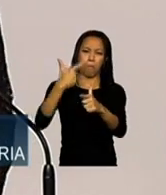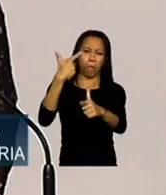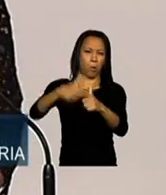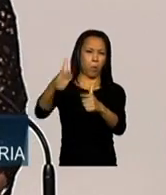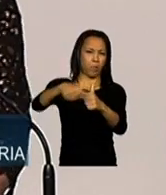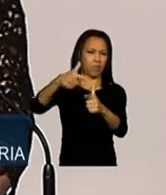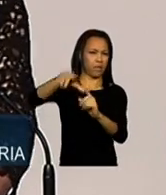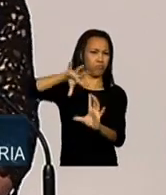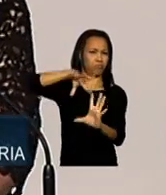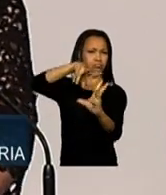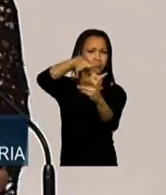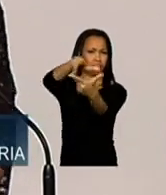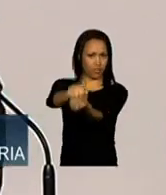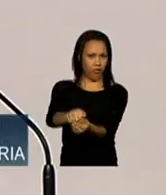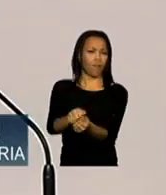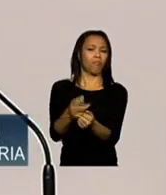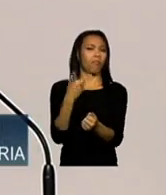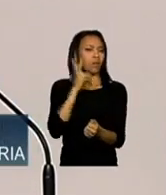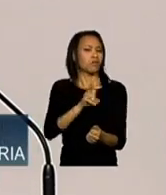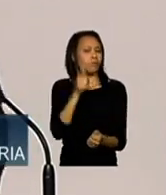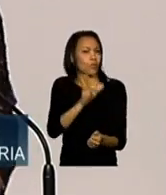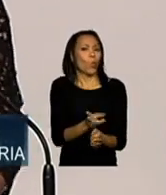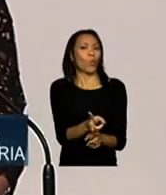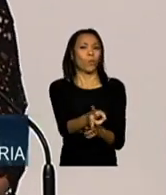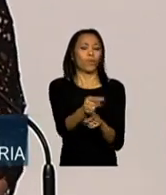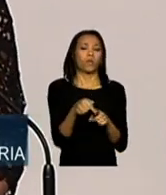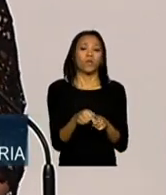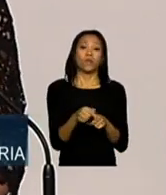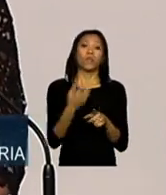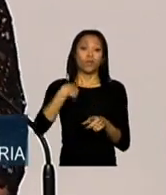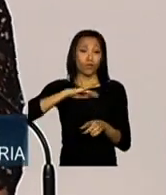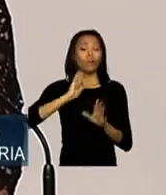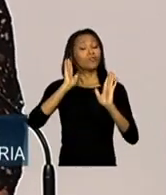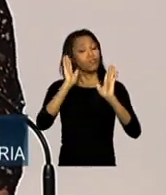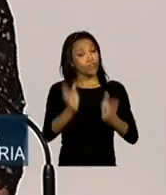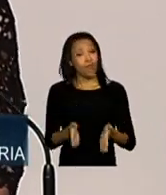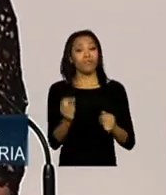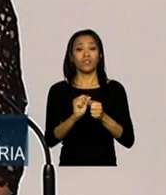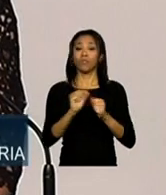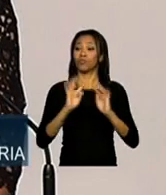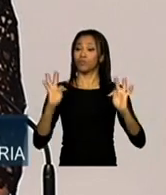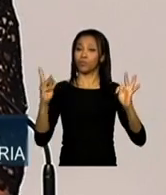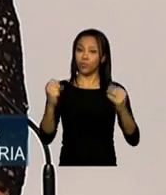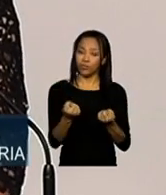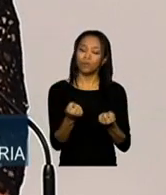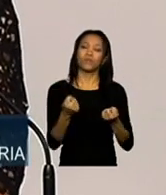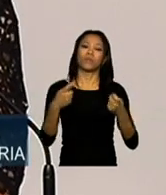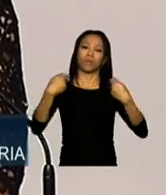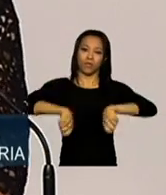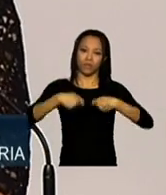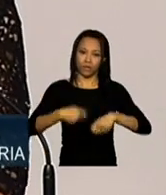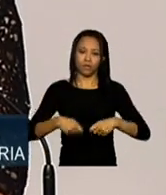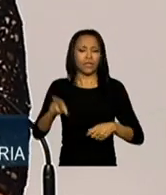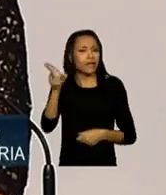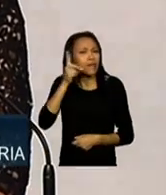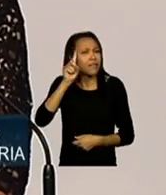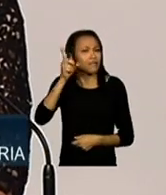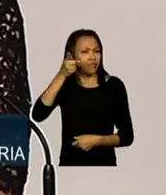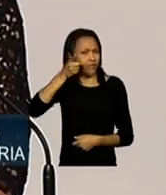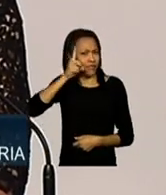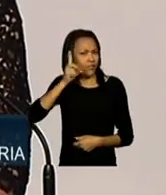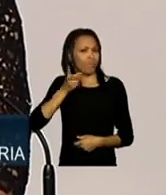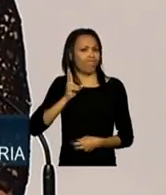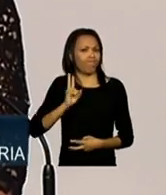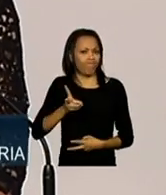não significa, muito pelo contrário, que já fizemos tudo o que devíamos. Temos, de a cada dia,